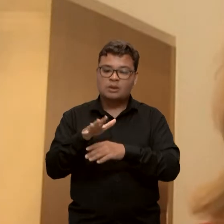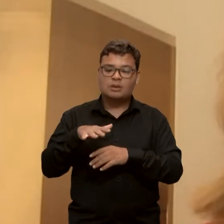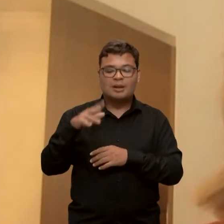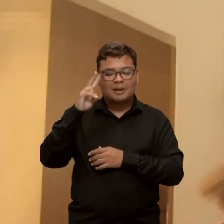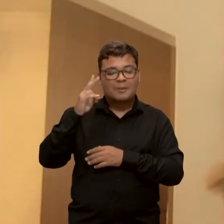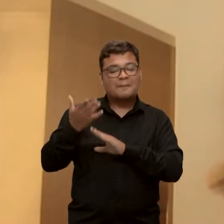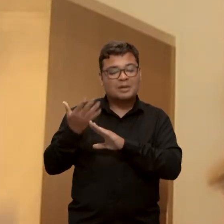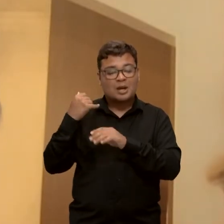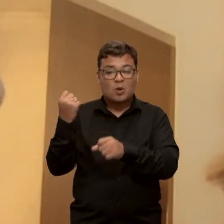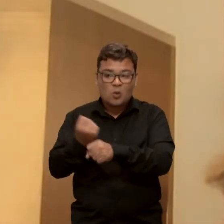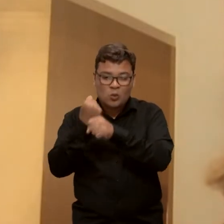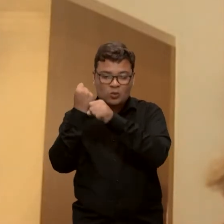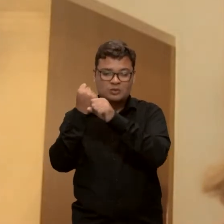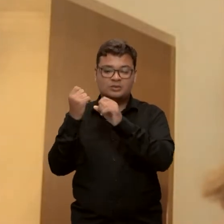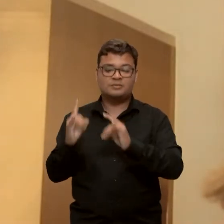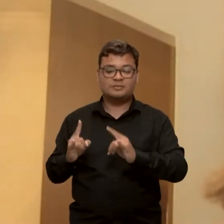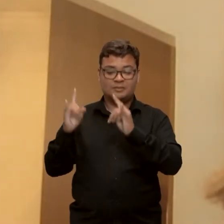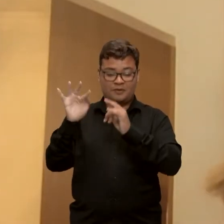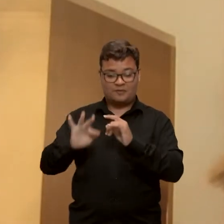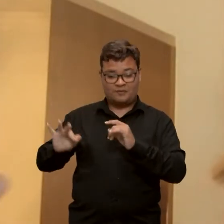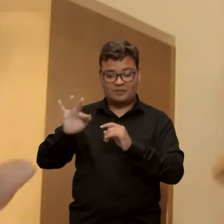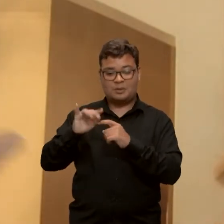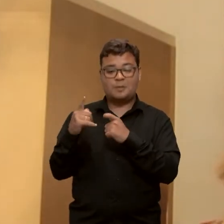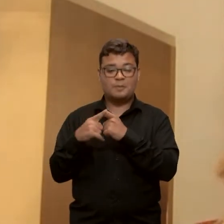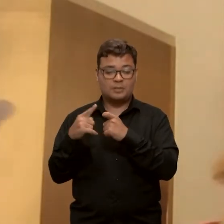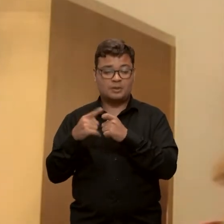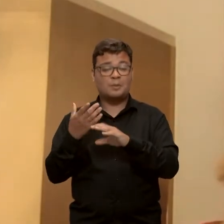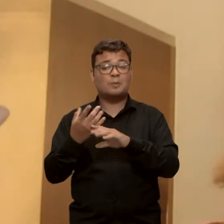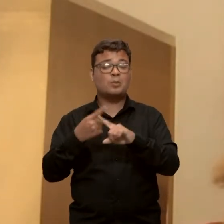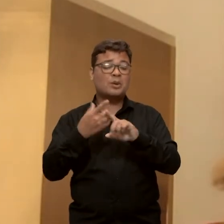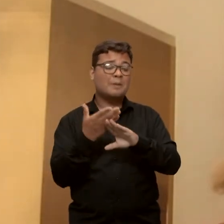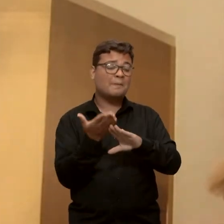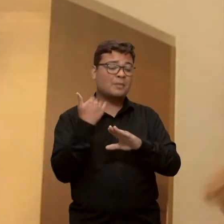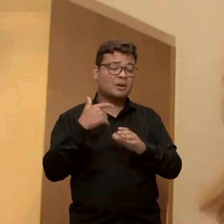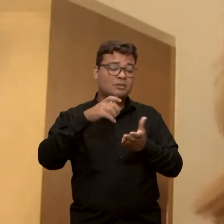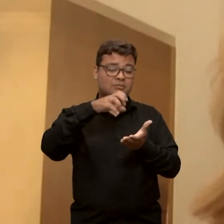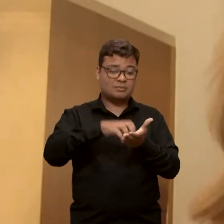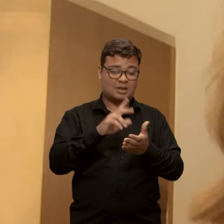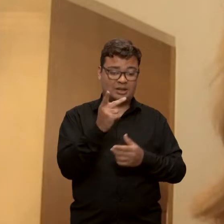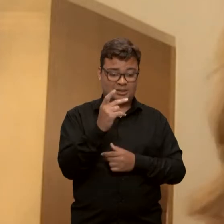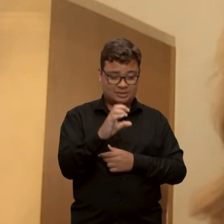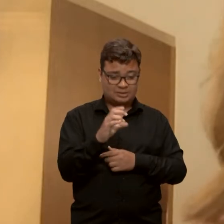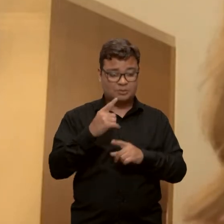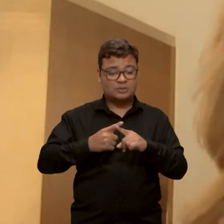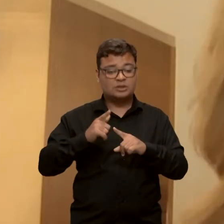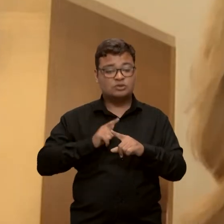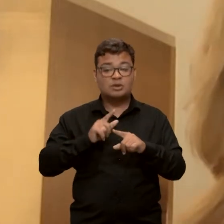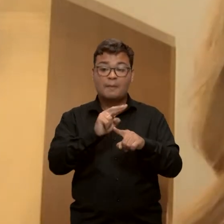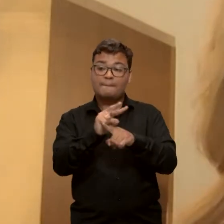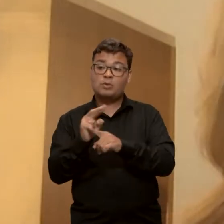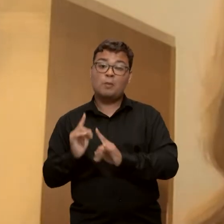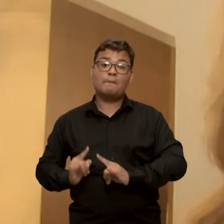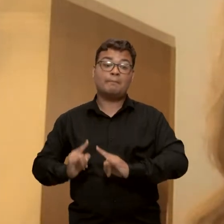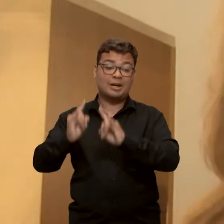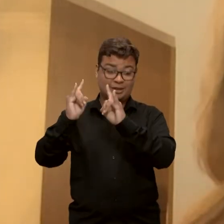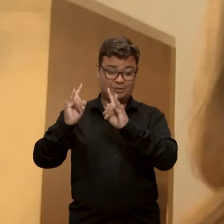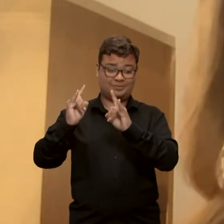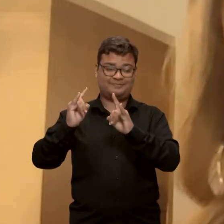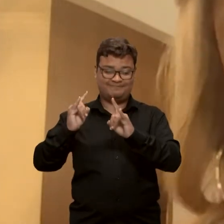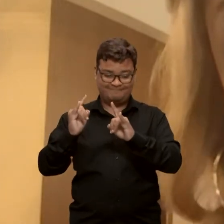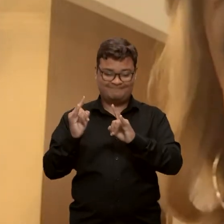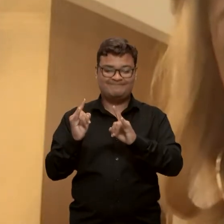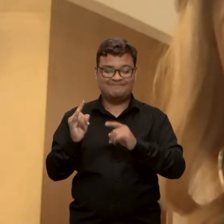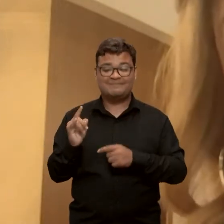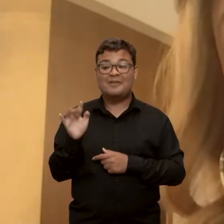de Medicina, porque nós ficávamos no Hospital das Clínicas, o Hospital das Clínicas emprestou um prédio para nós não tinha prédio próprio. Eu acho que a Faculdade